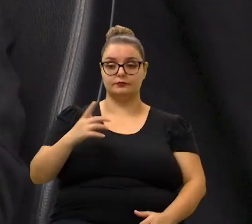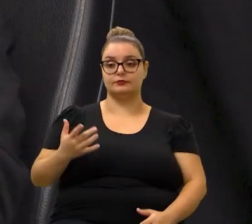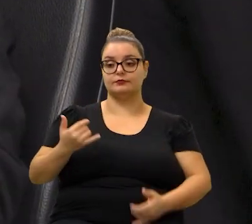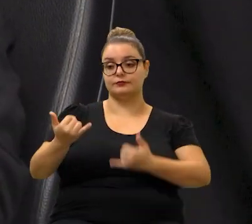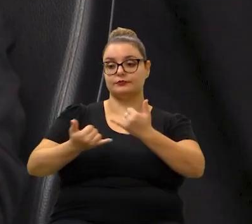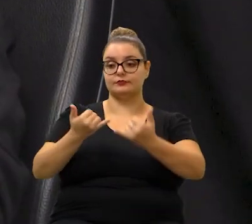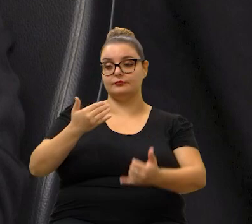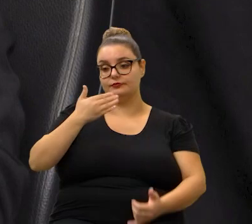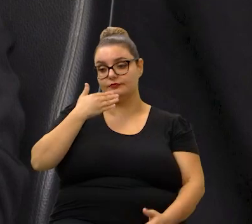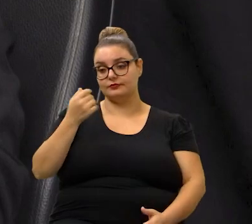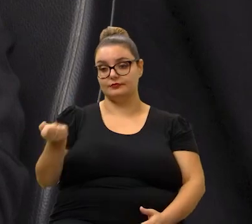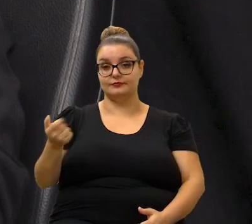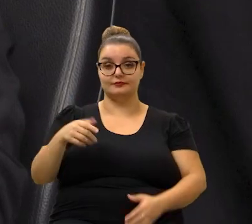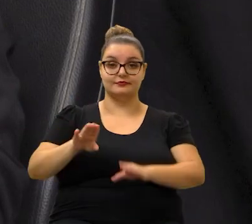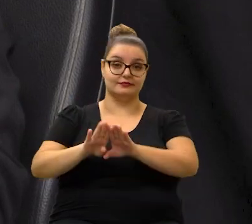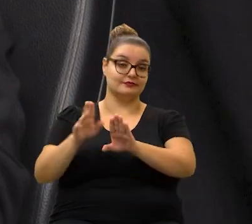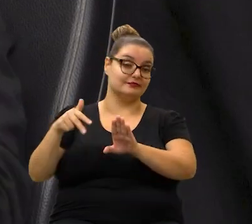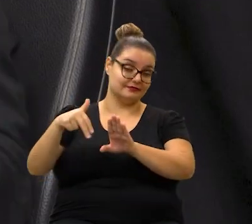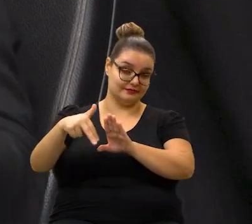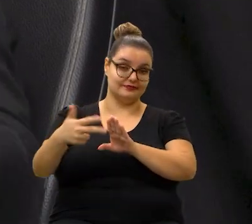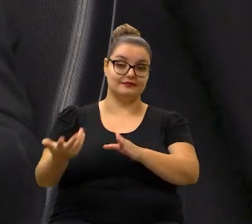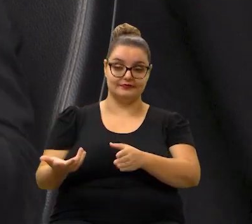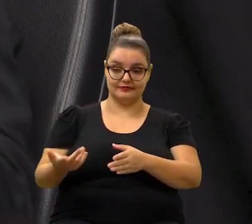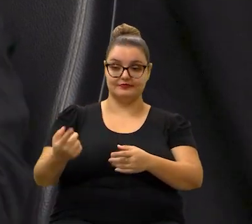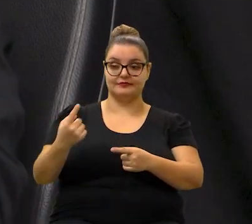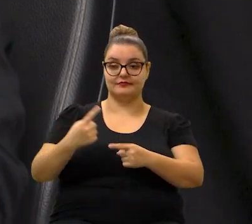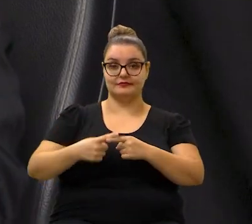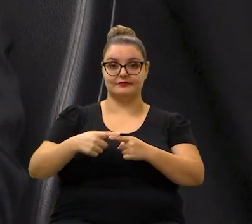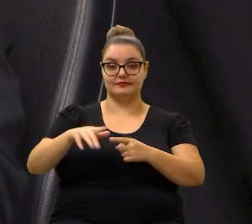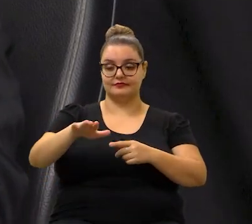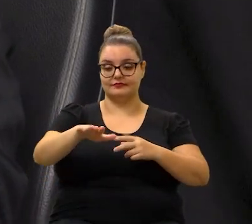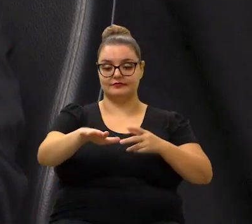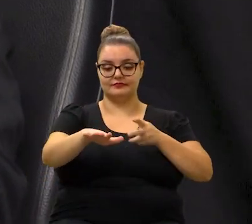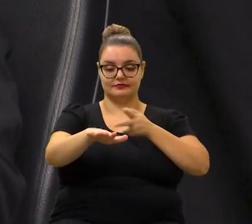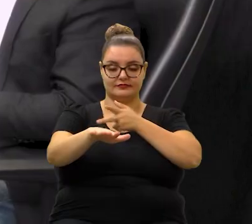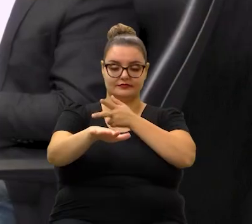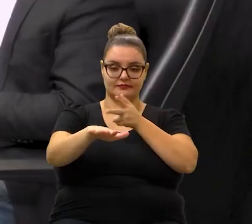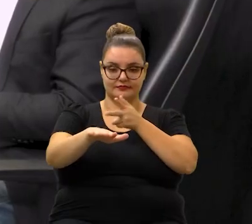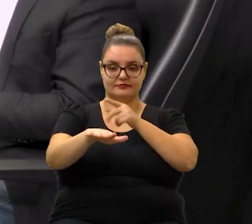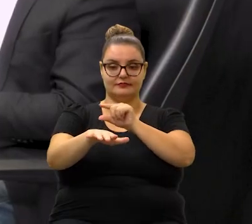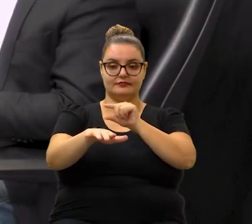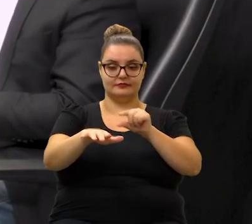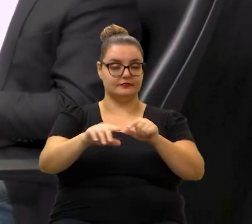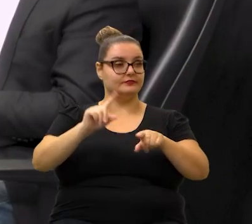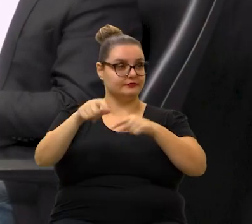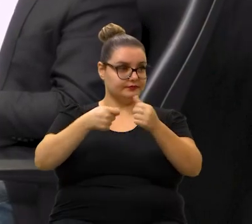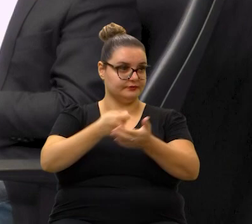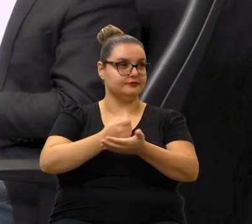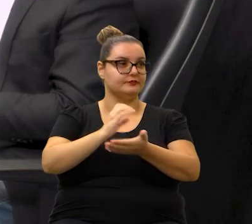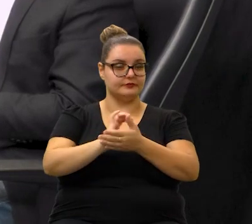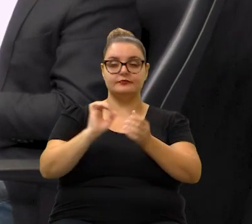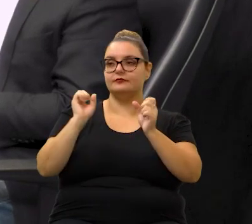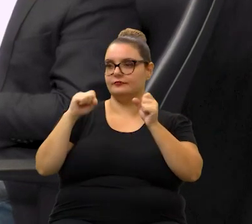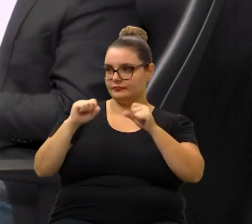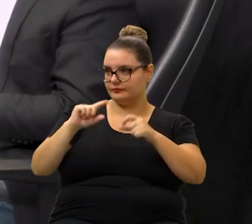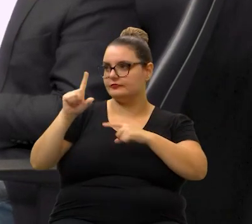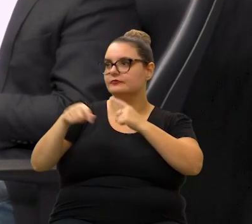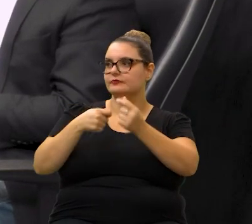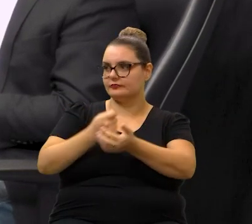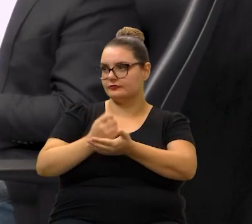brinco né é melhor do que uma portaria porque as placas estão sendo filmadas né isso também é emenda impositiva ou não emenda